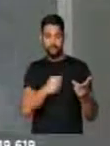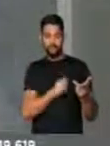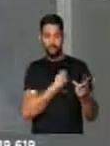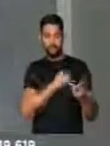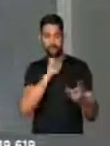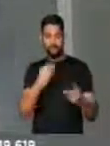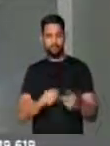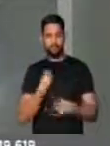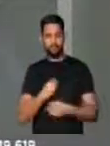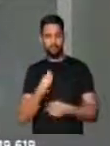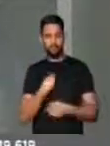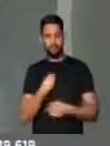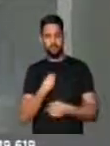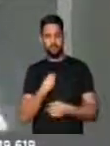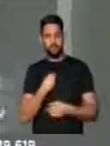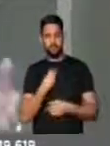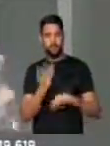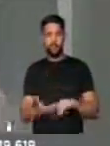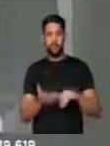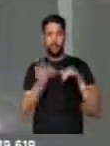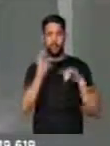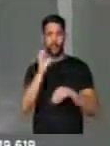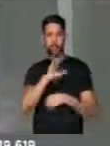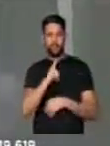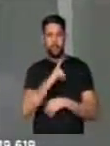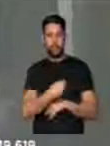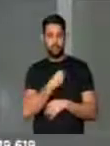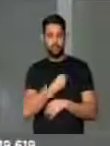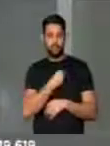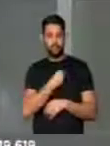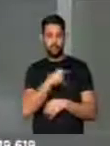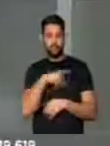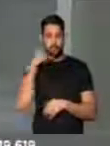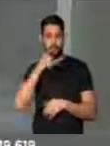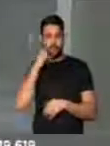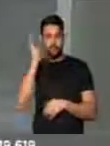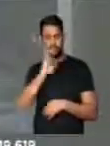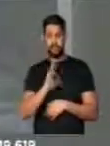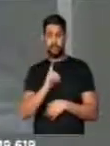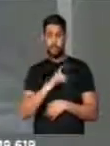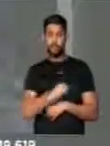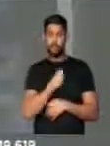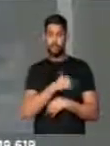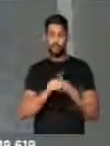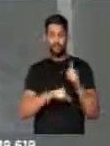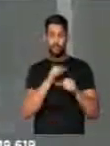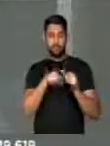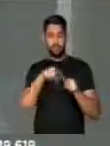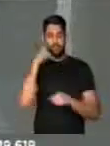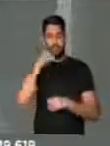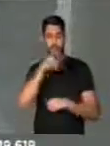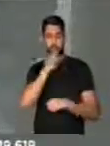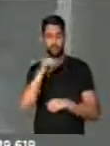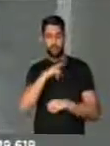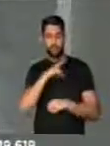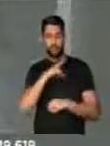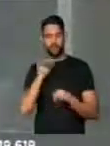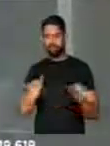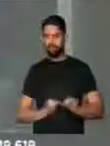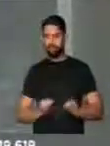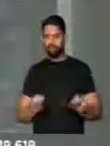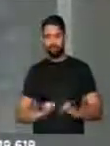é uma oportunidade que o Congresso Nacional tem, que a política brasileira tem. Essa política que foi já tão